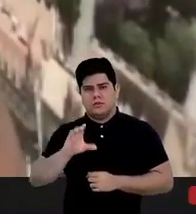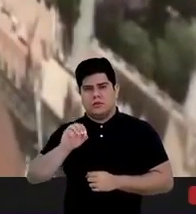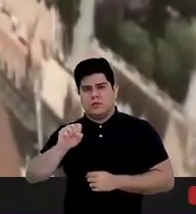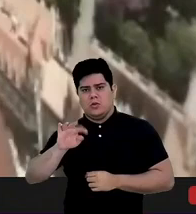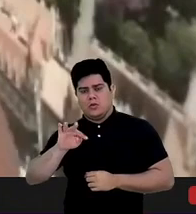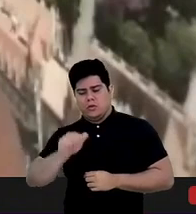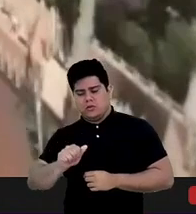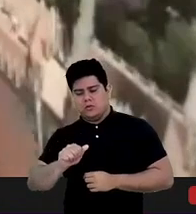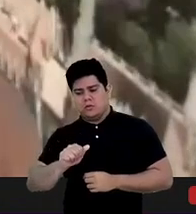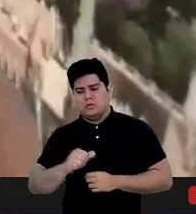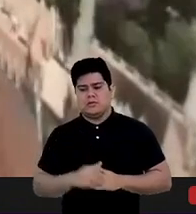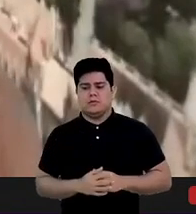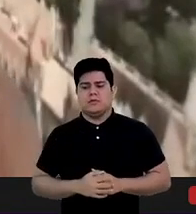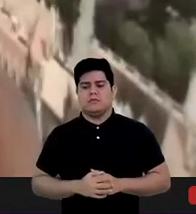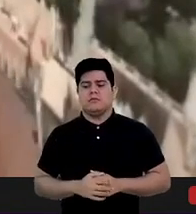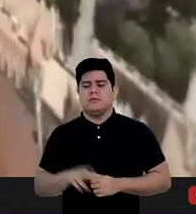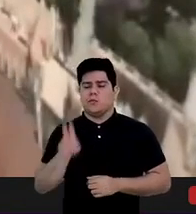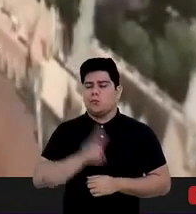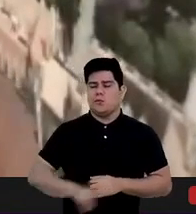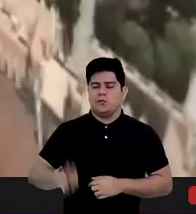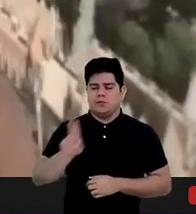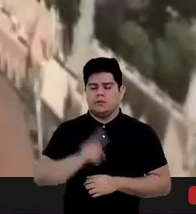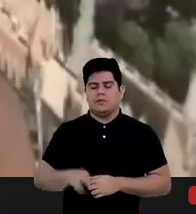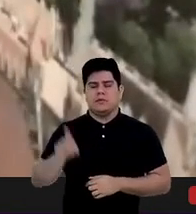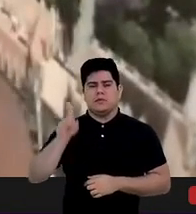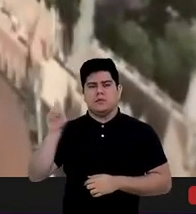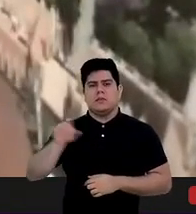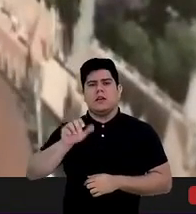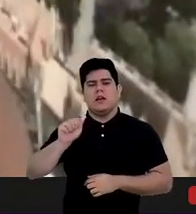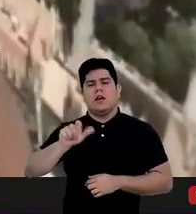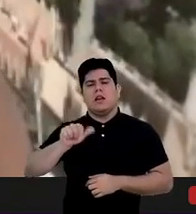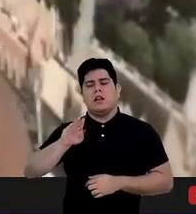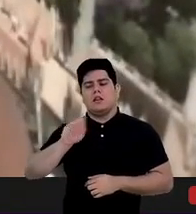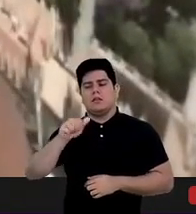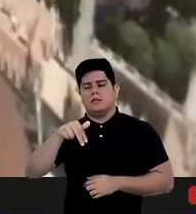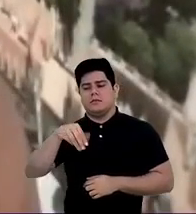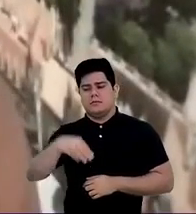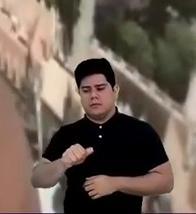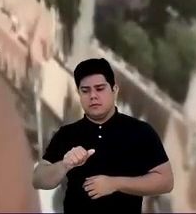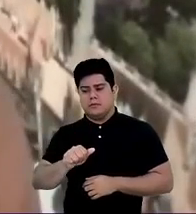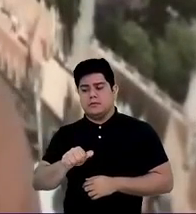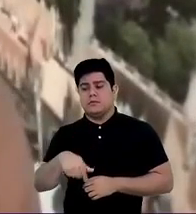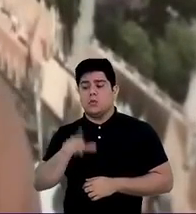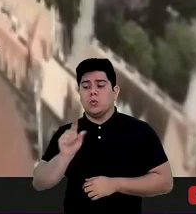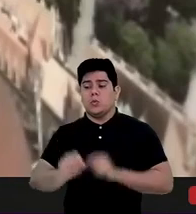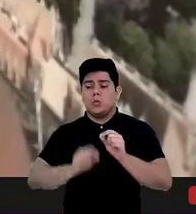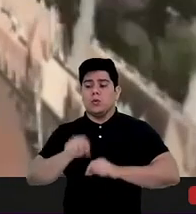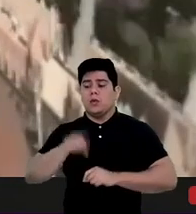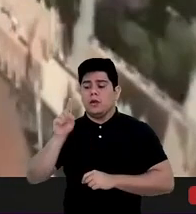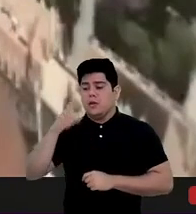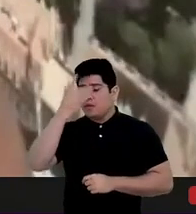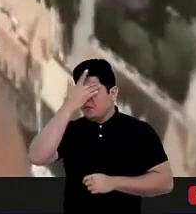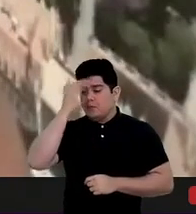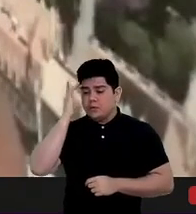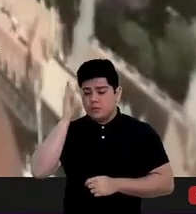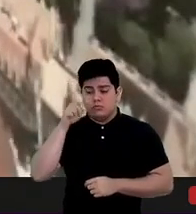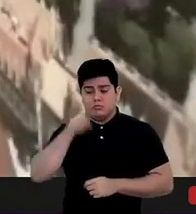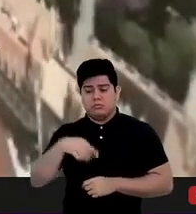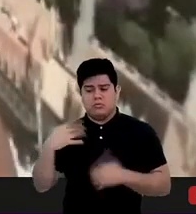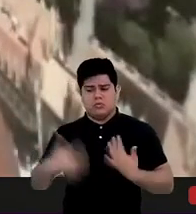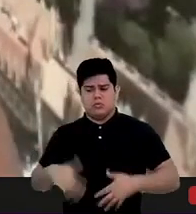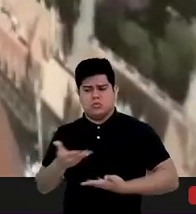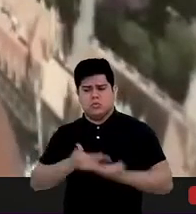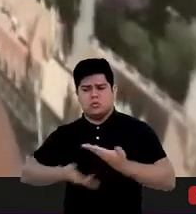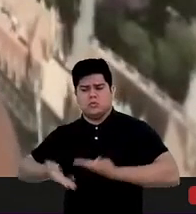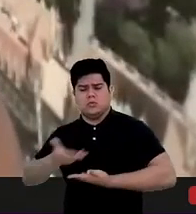Estados Unidos, na Universidade do Alabama, em Birmingham, e é uma pessoa altamente envolvida